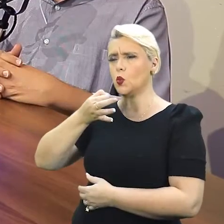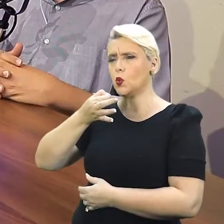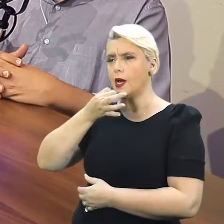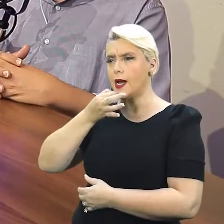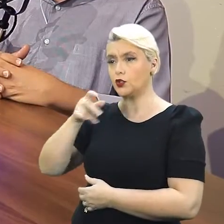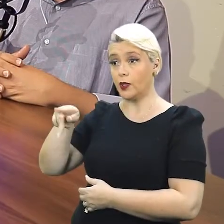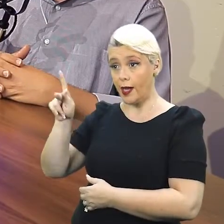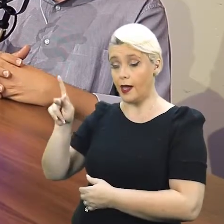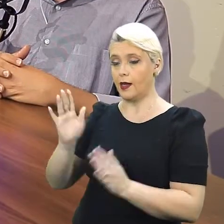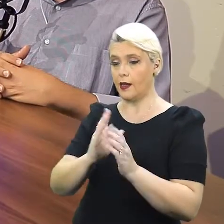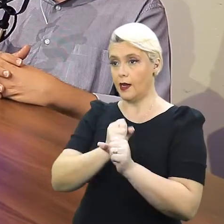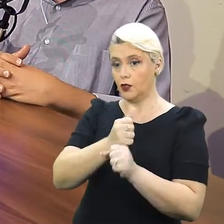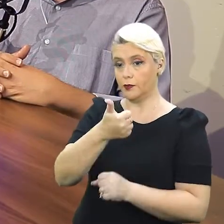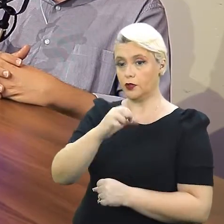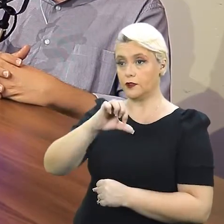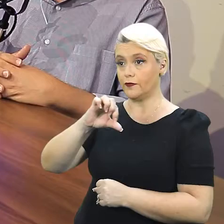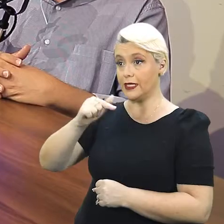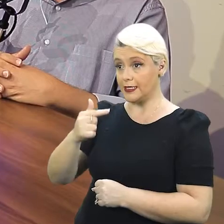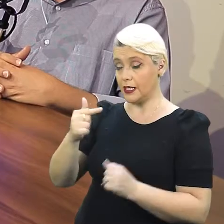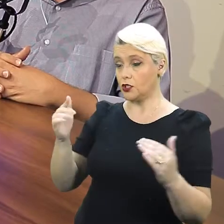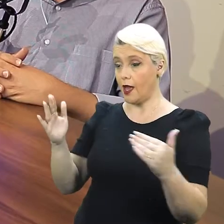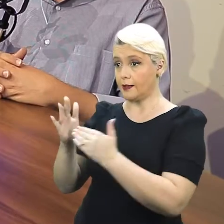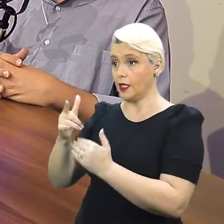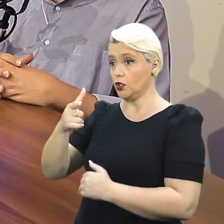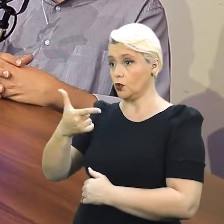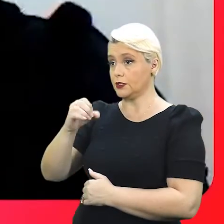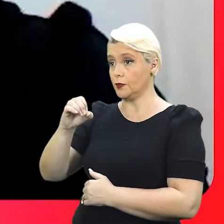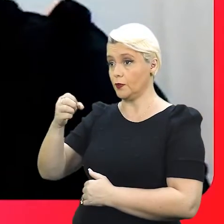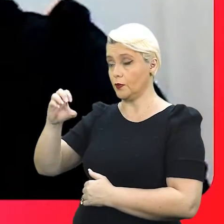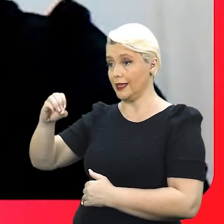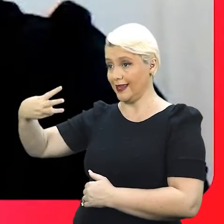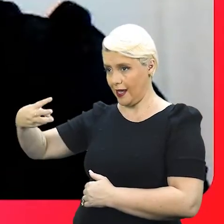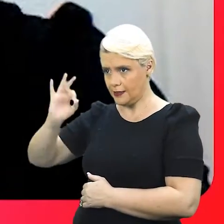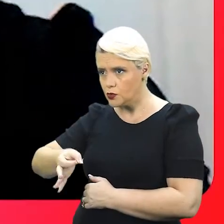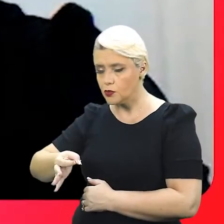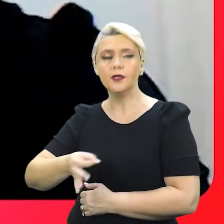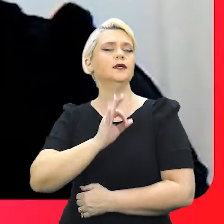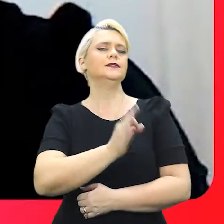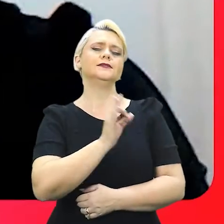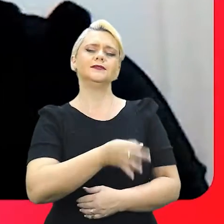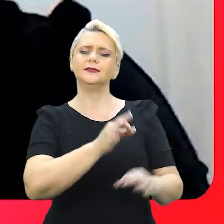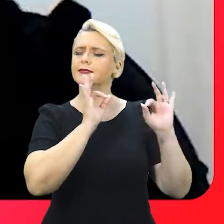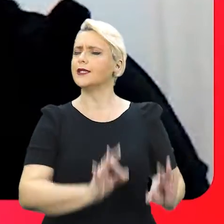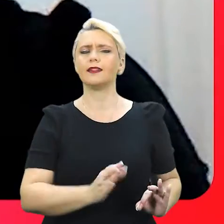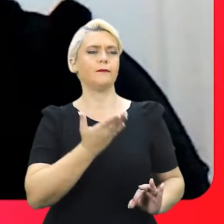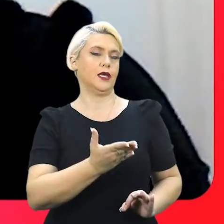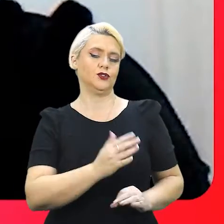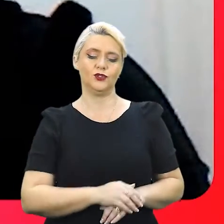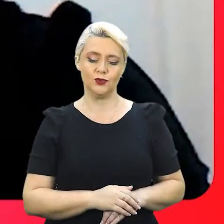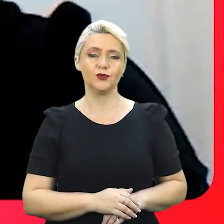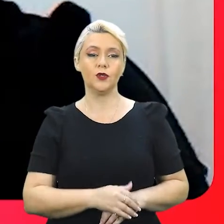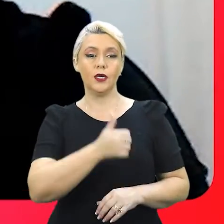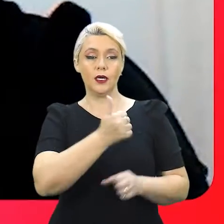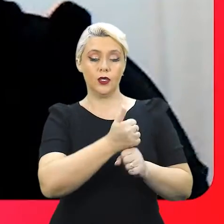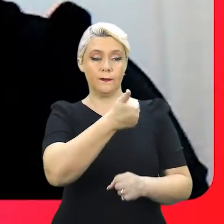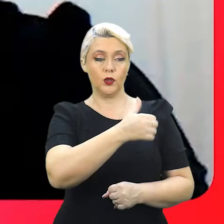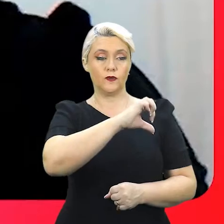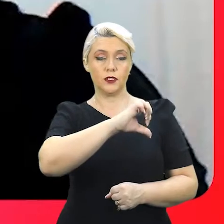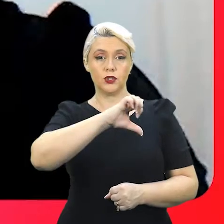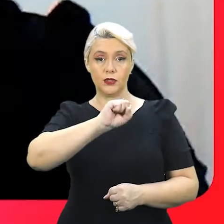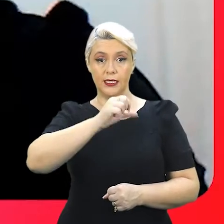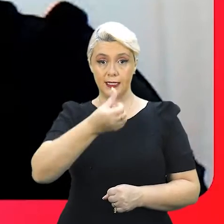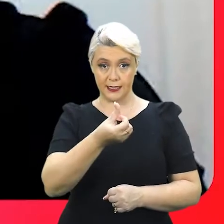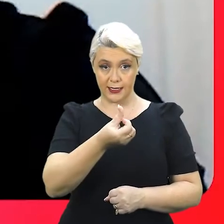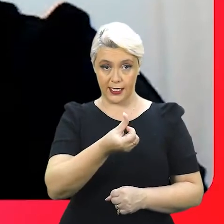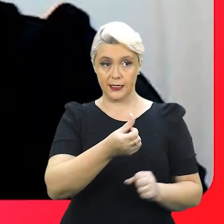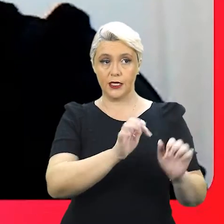que durou de 97 a 2003, foi isso? Foi Sim. exatamente assim. Em 1986,